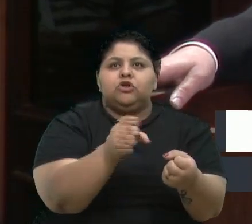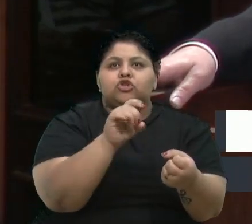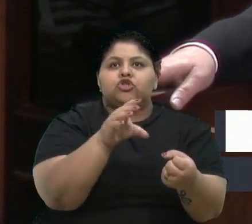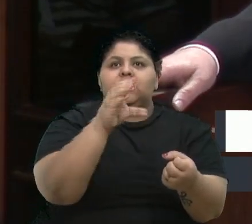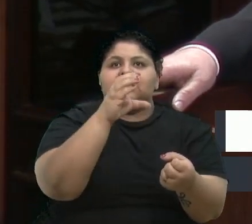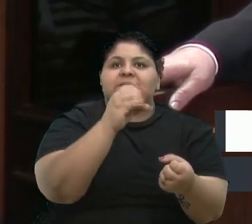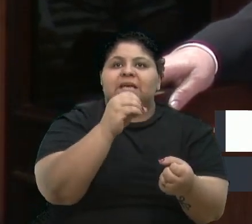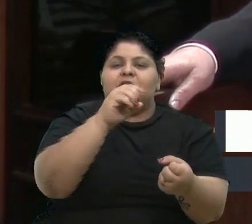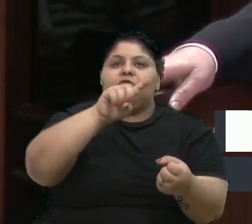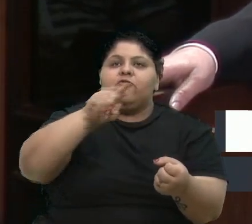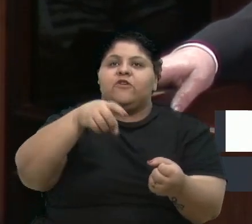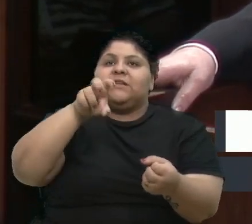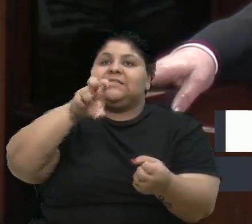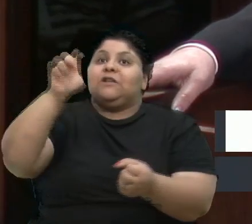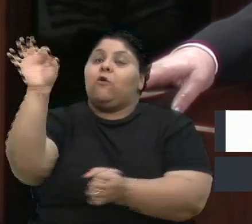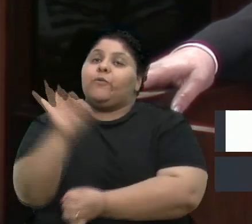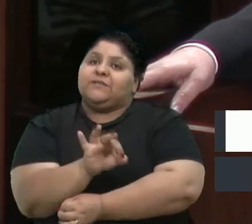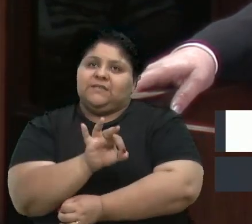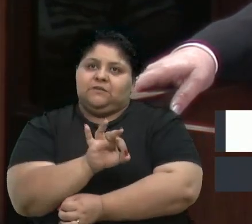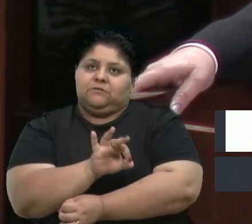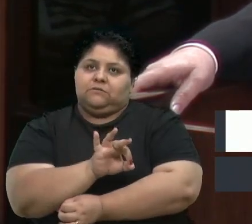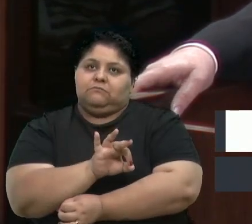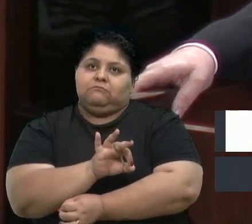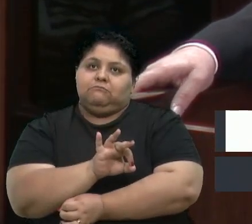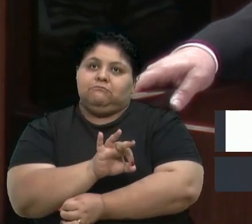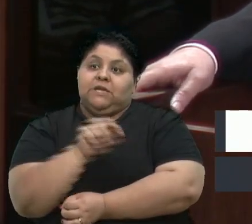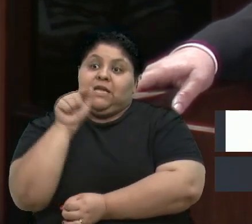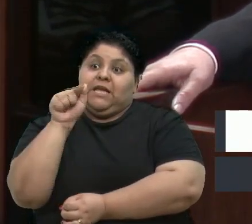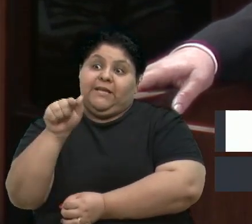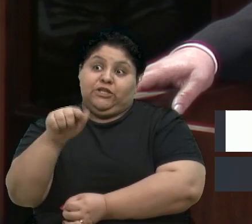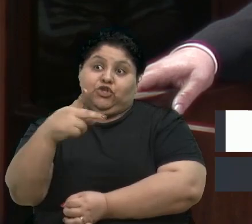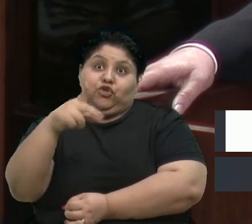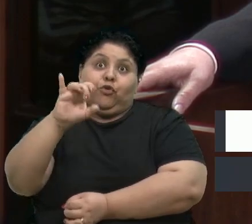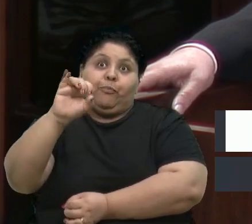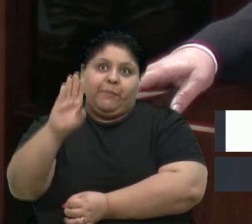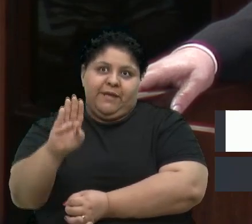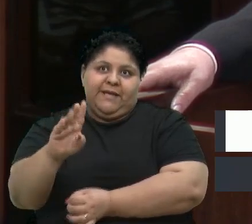0,5%. 0,5% do PIB, senhor presidente,